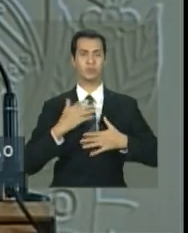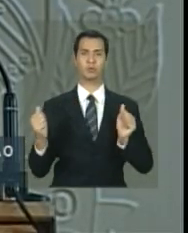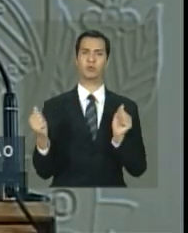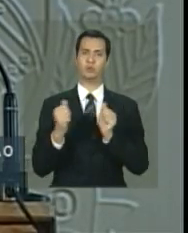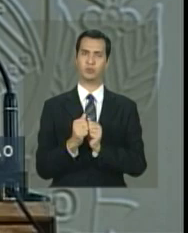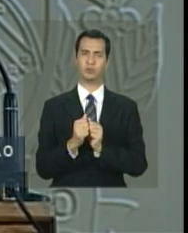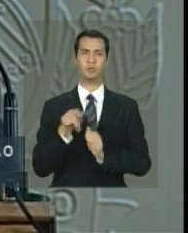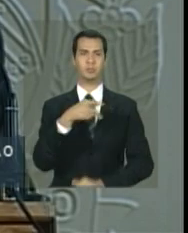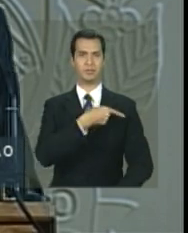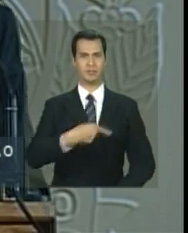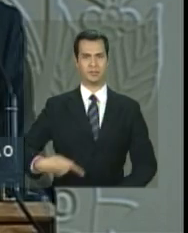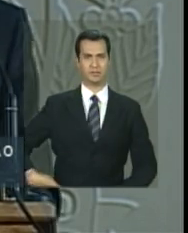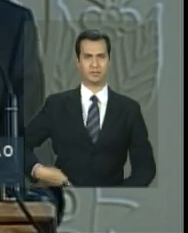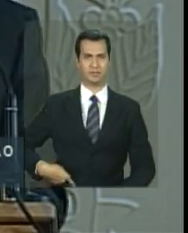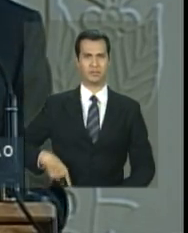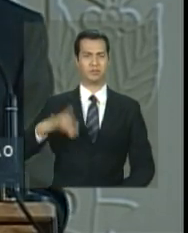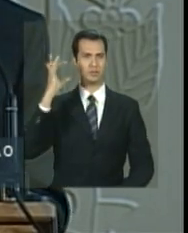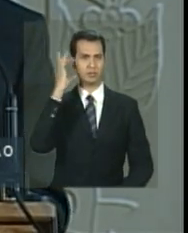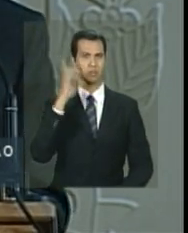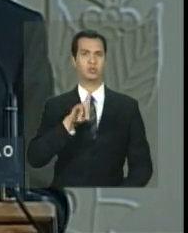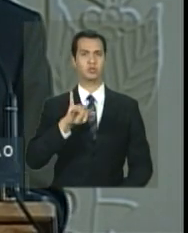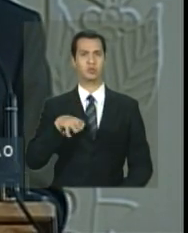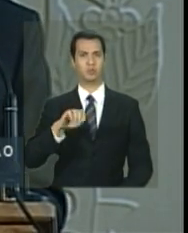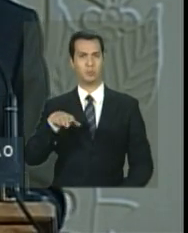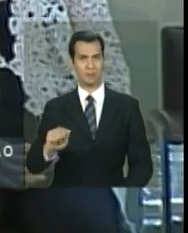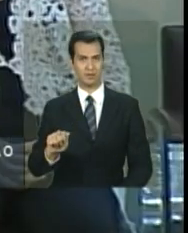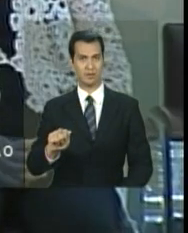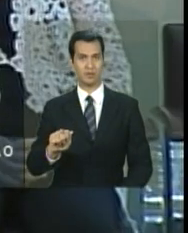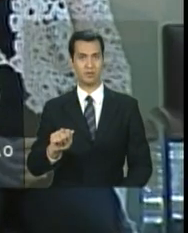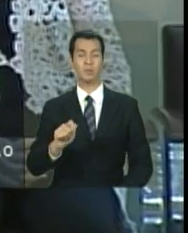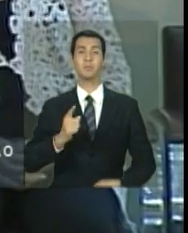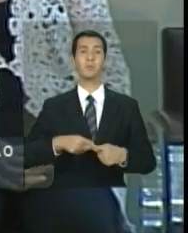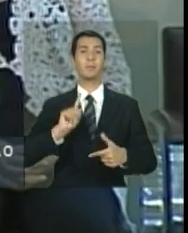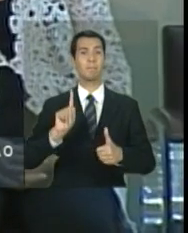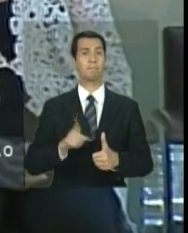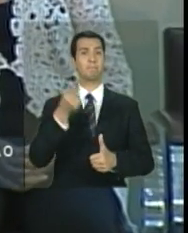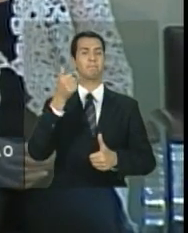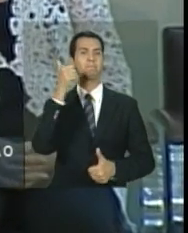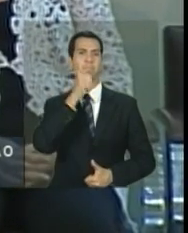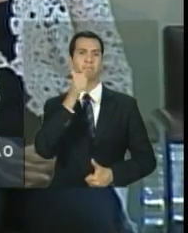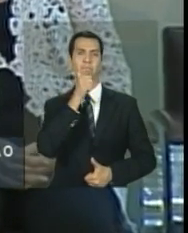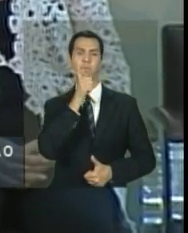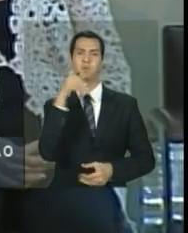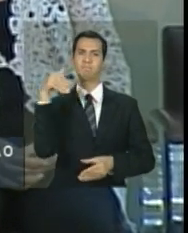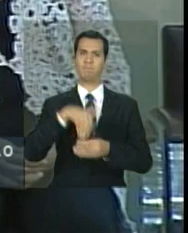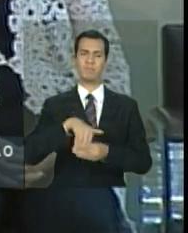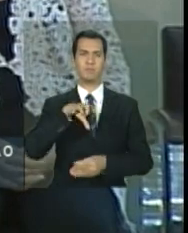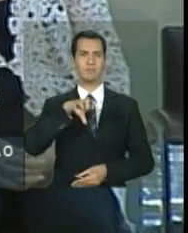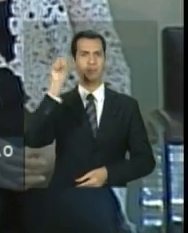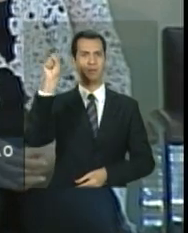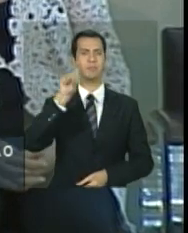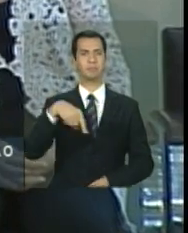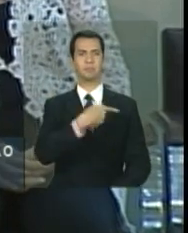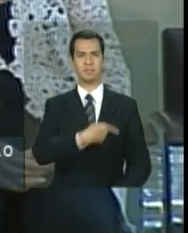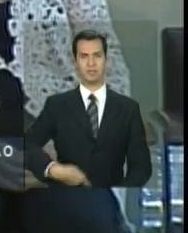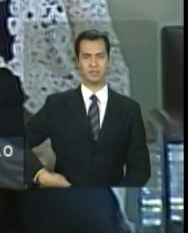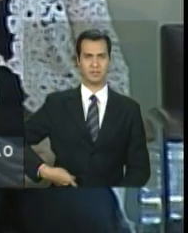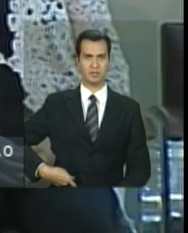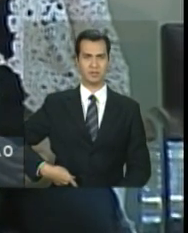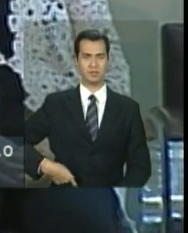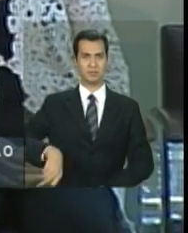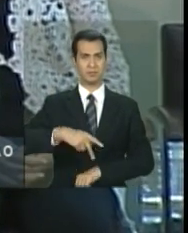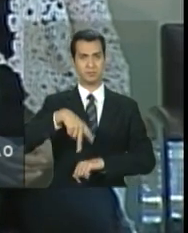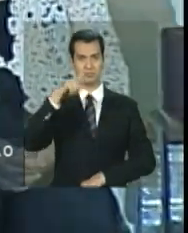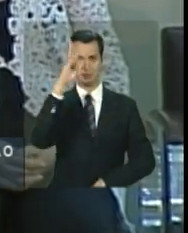com a presidenta Dilma Rousseff, primeira mulher eleita presidente da República